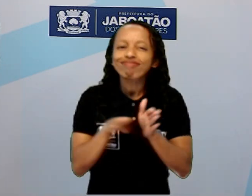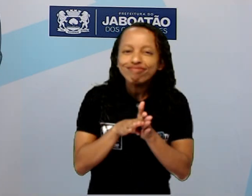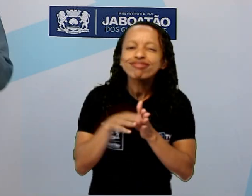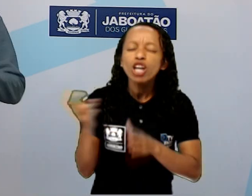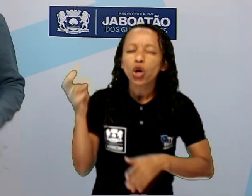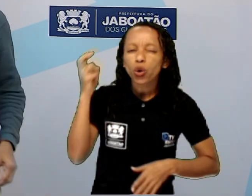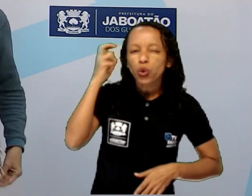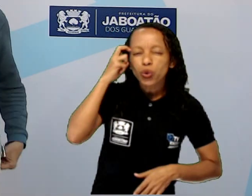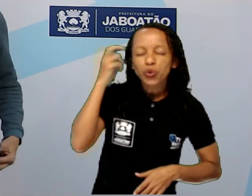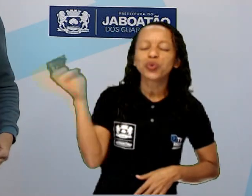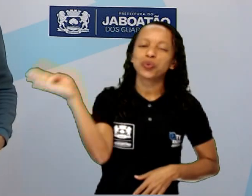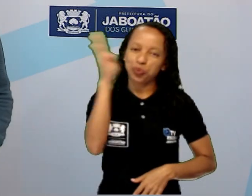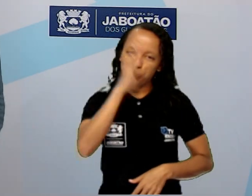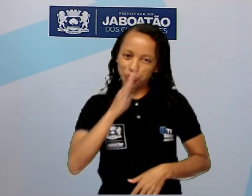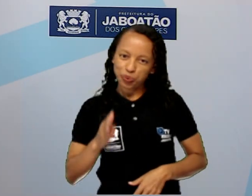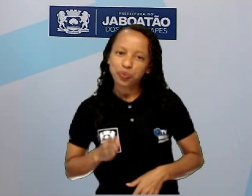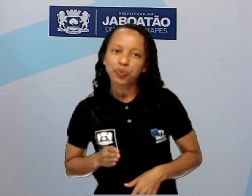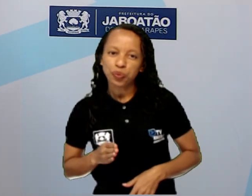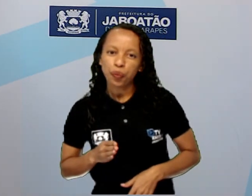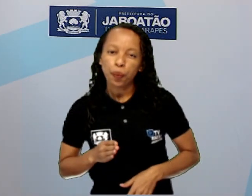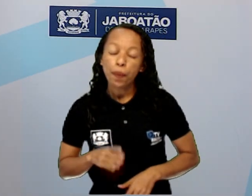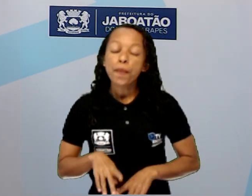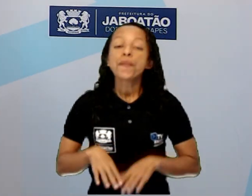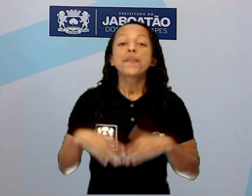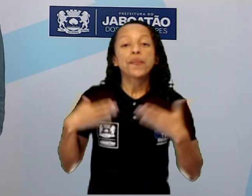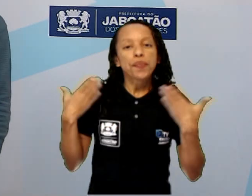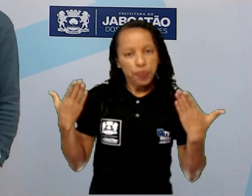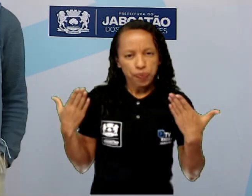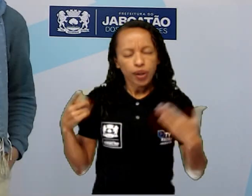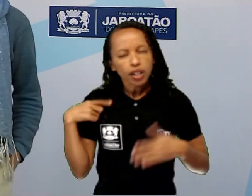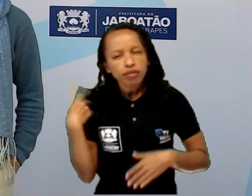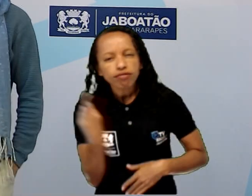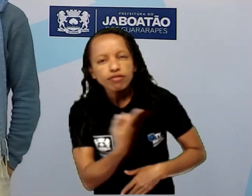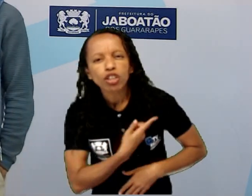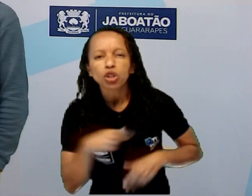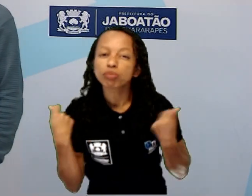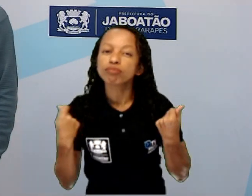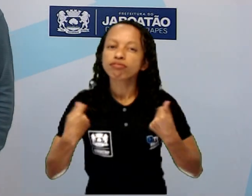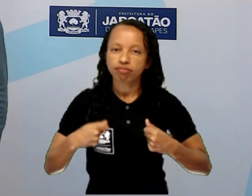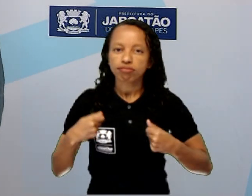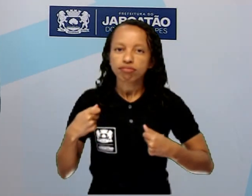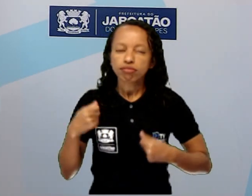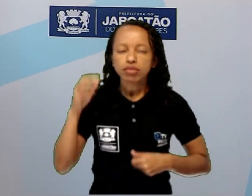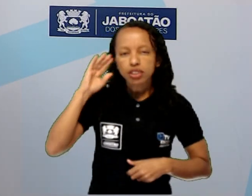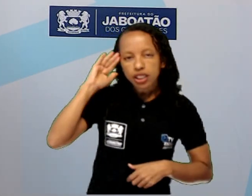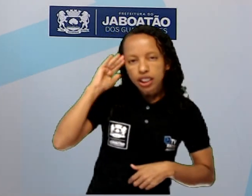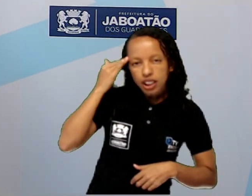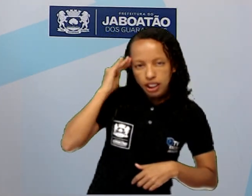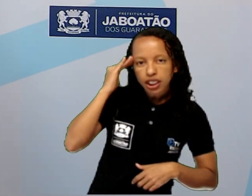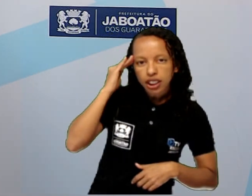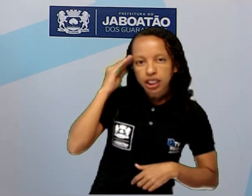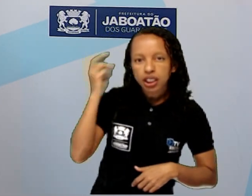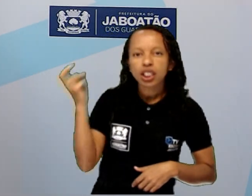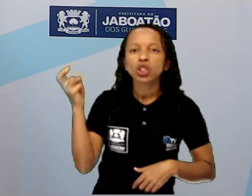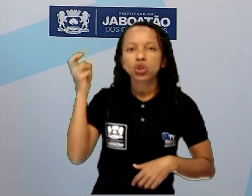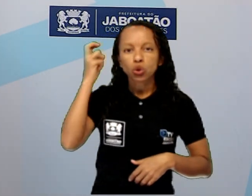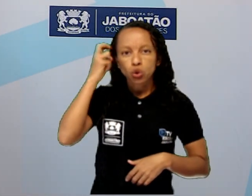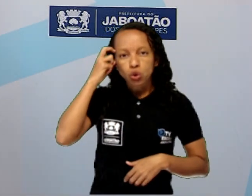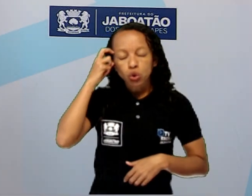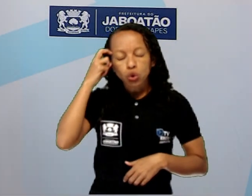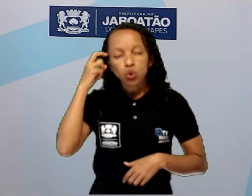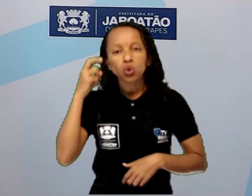ok? Então, vamos lá. Para a gente entender cultura, a gente tem que saber que tem vários tipos de cultura,